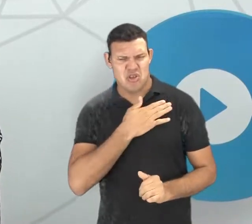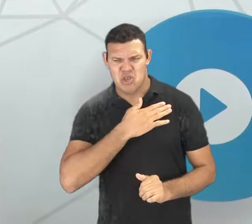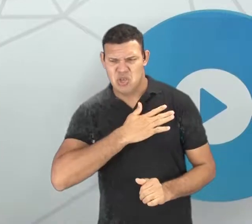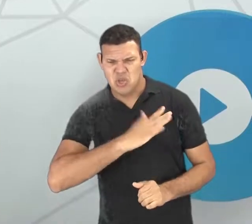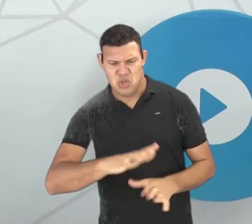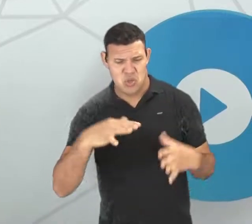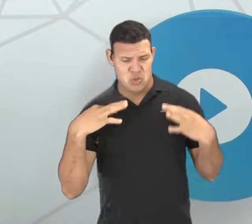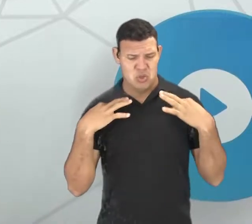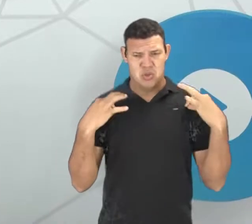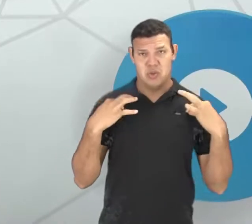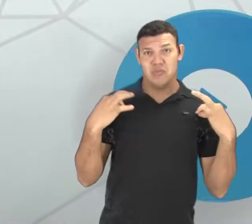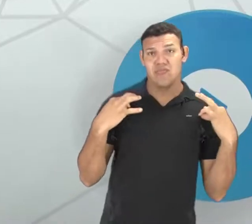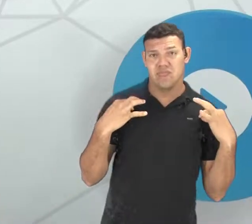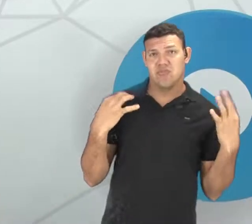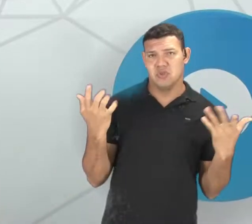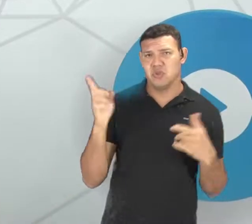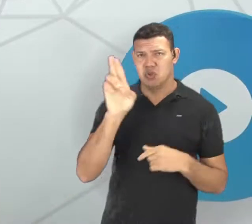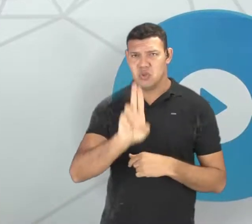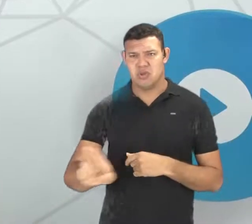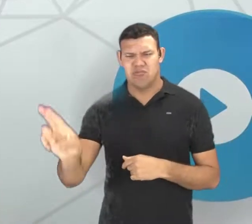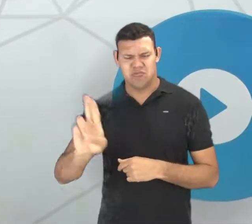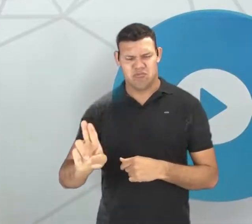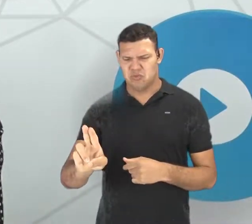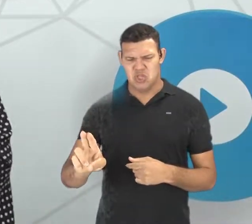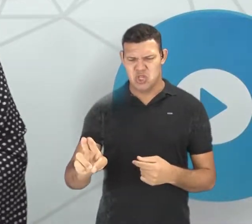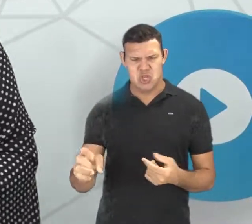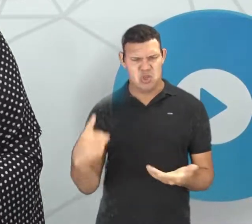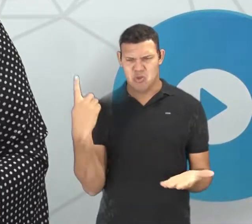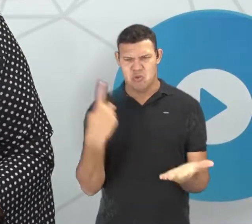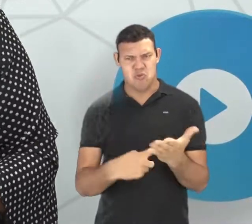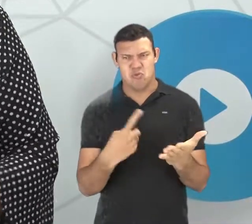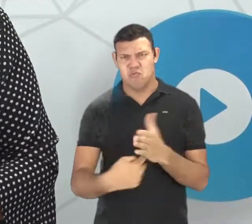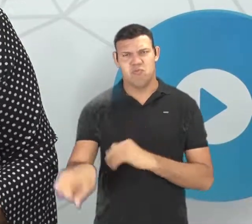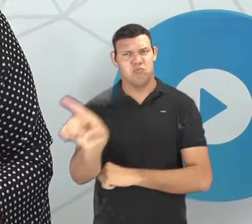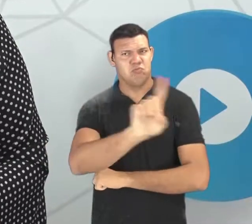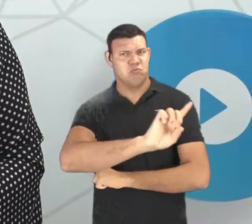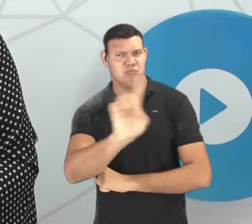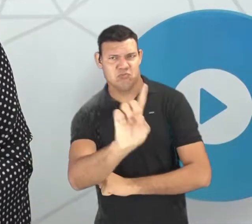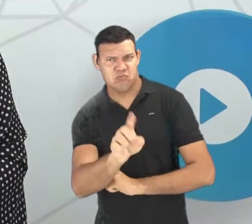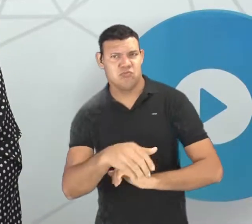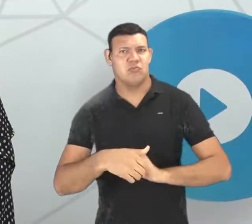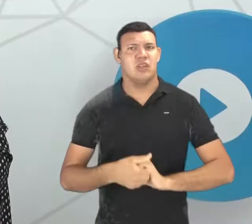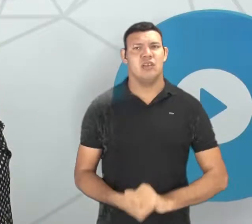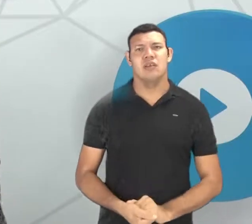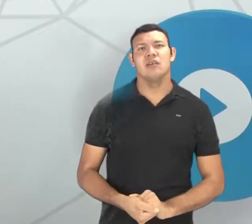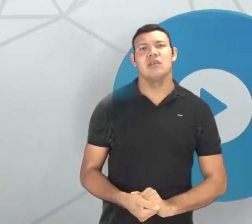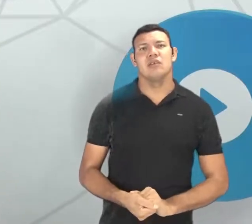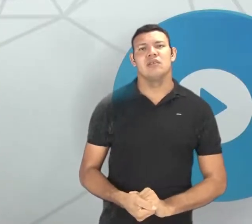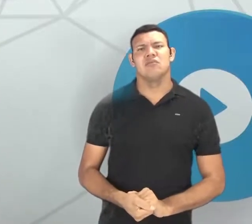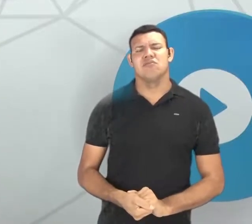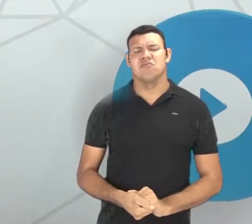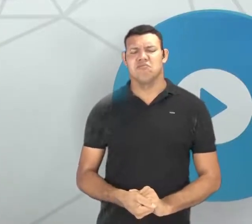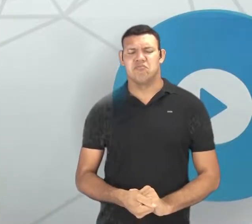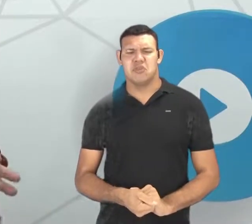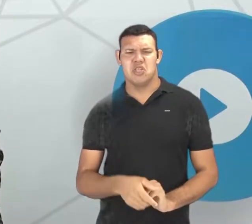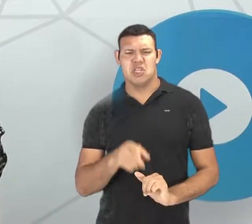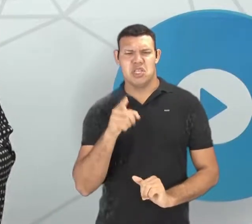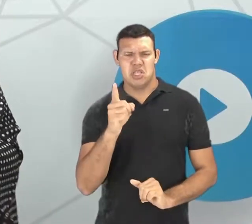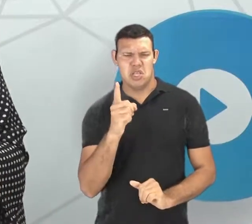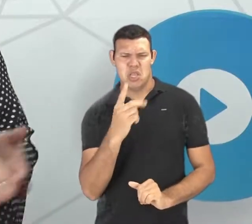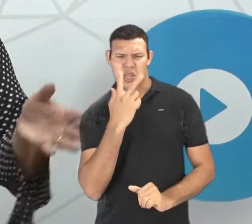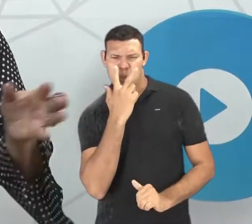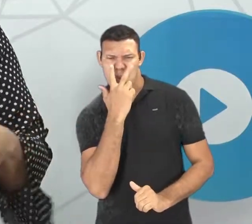olha, esta roupa que você está usando, eu não concordo com ela, porque você está